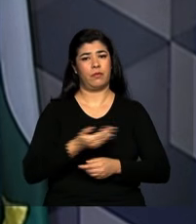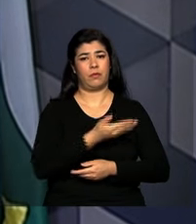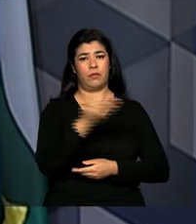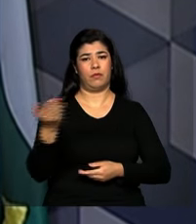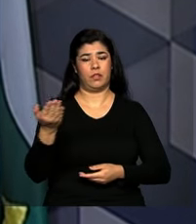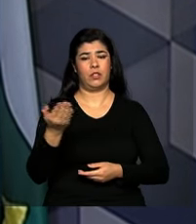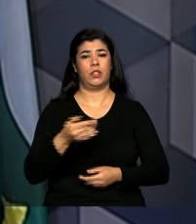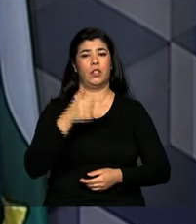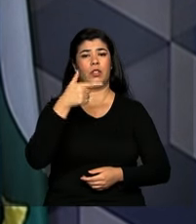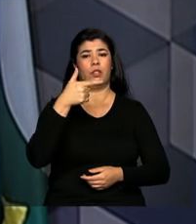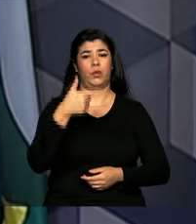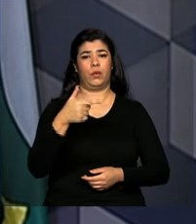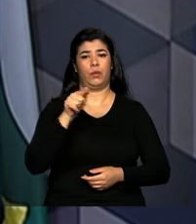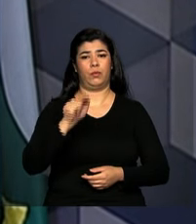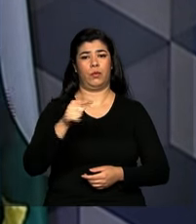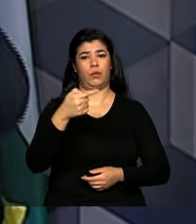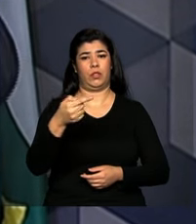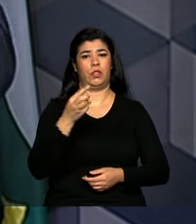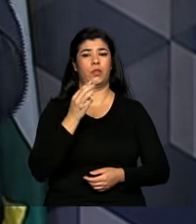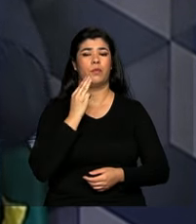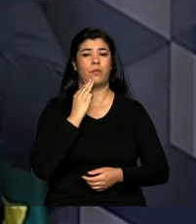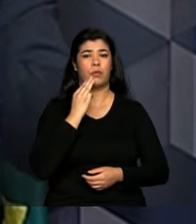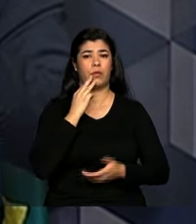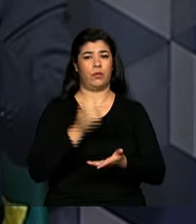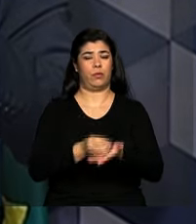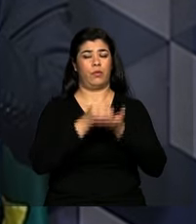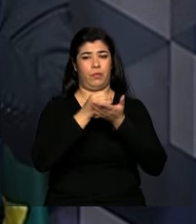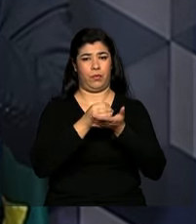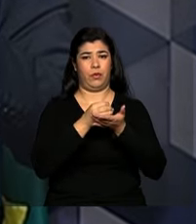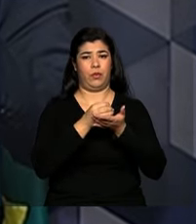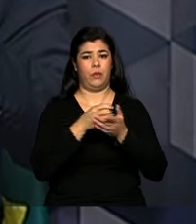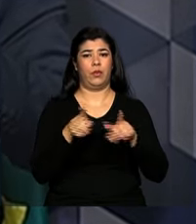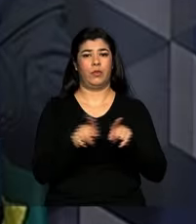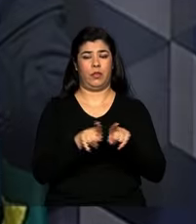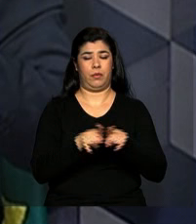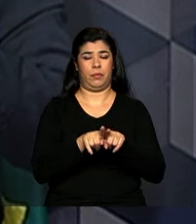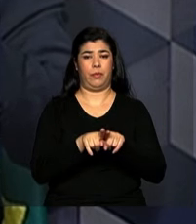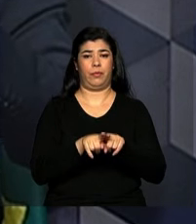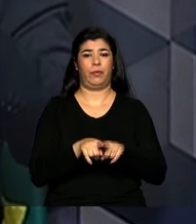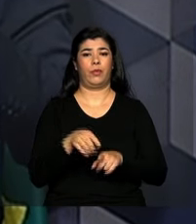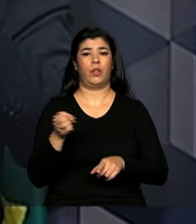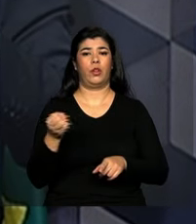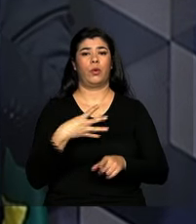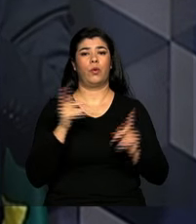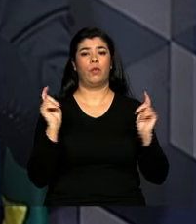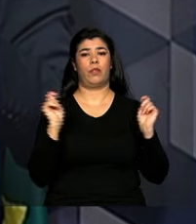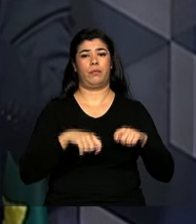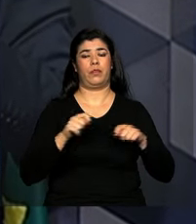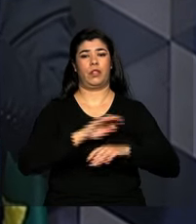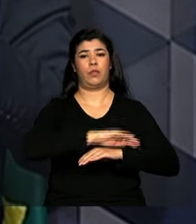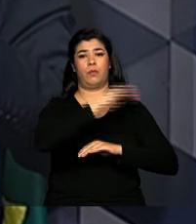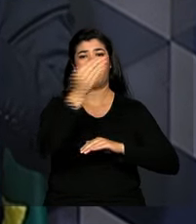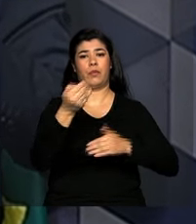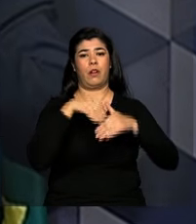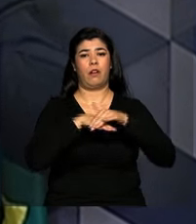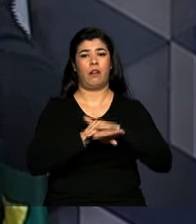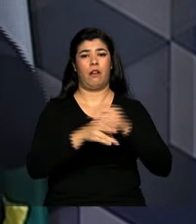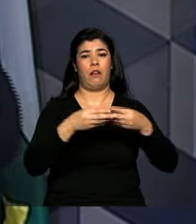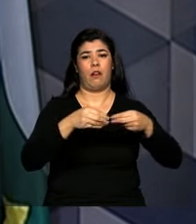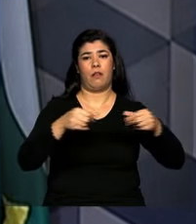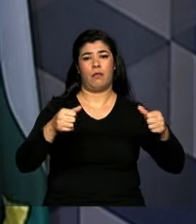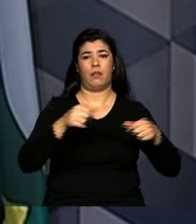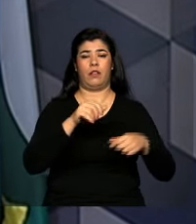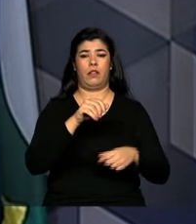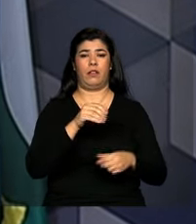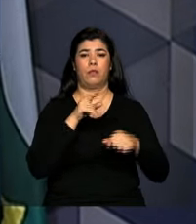2,7 bilhões. Levantamos também a necessidade de armazenagem, 60 milhões de toneladas de déficit. E